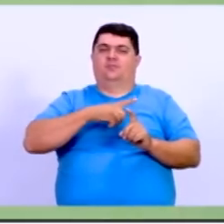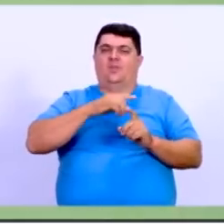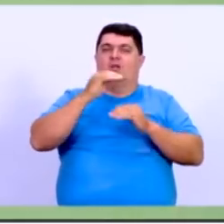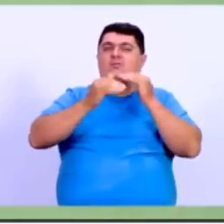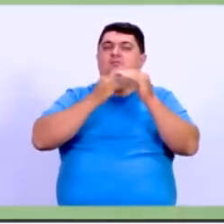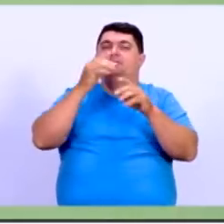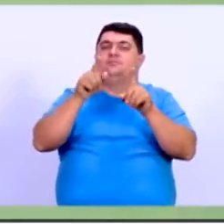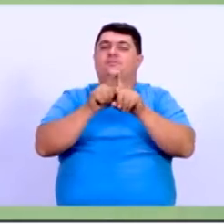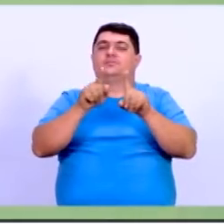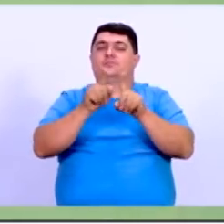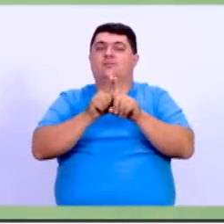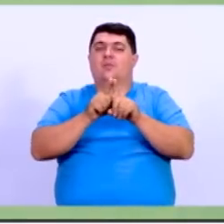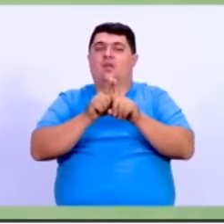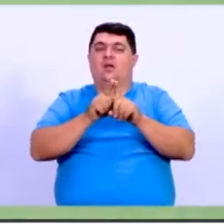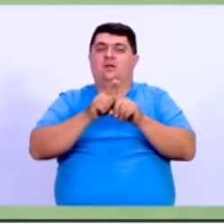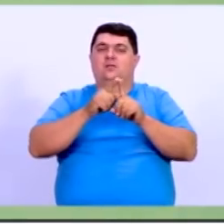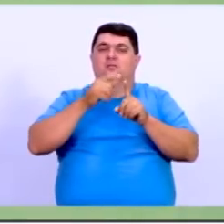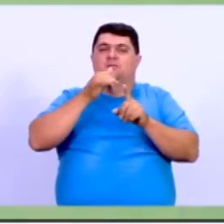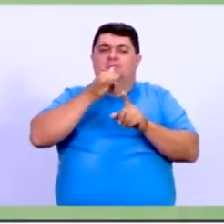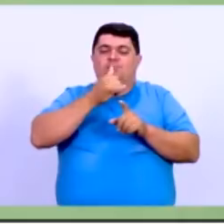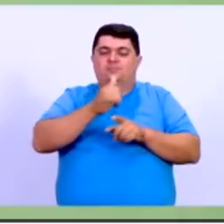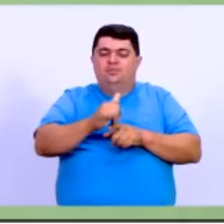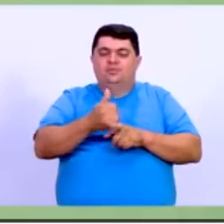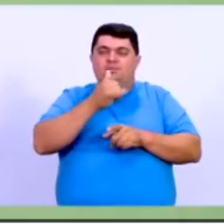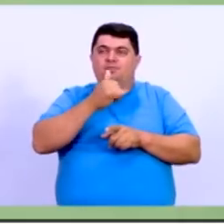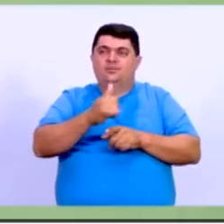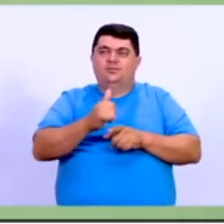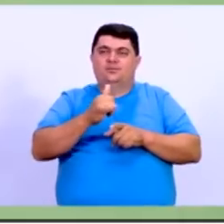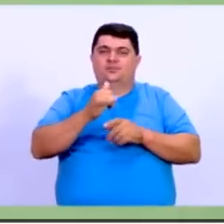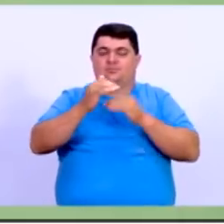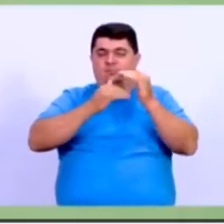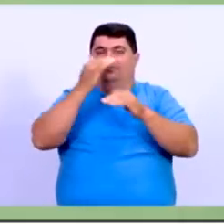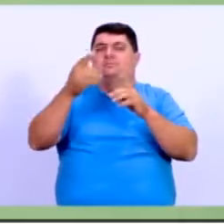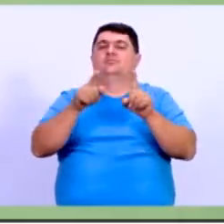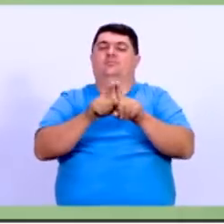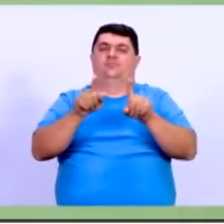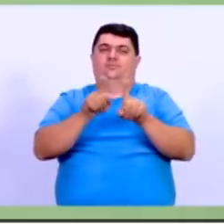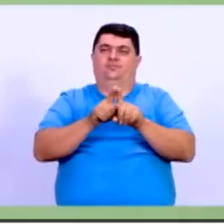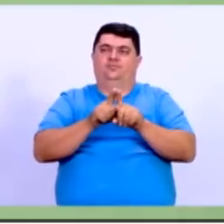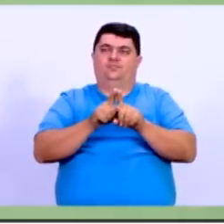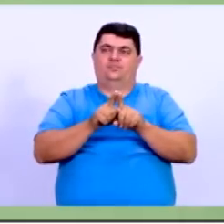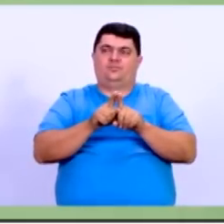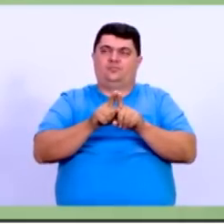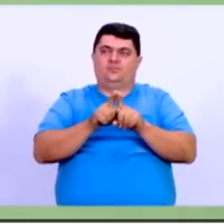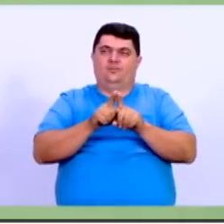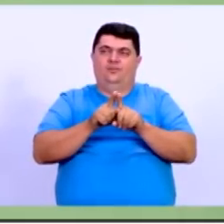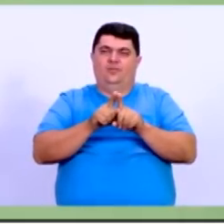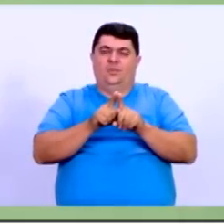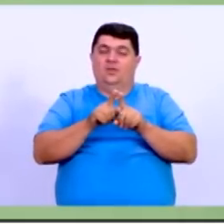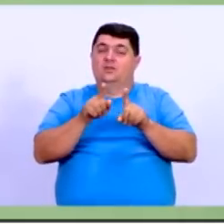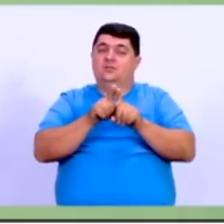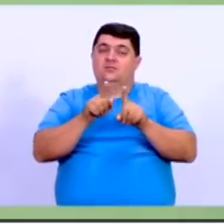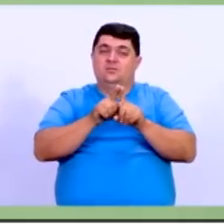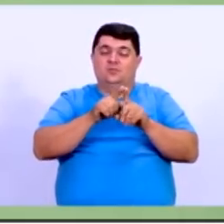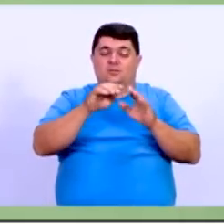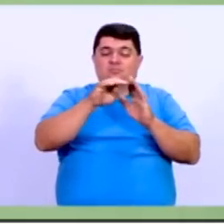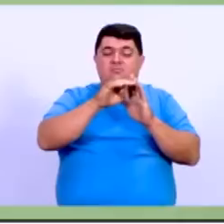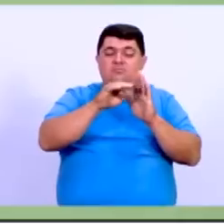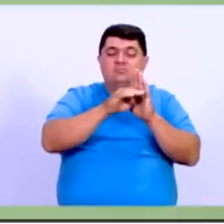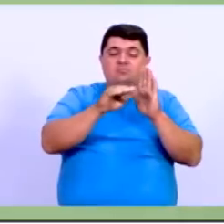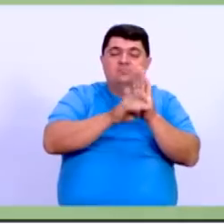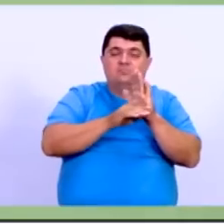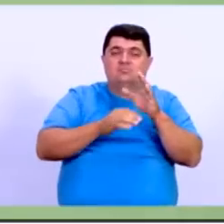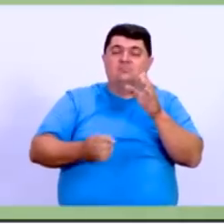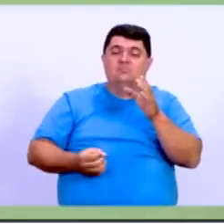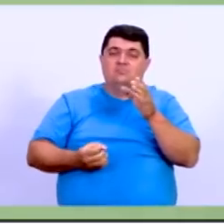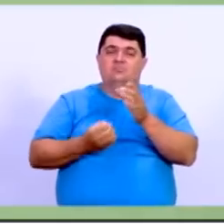quê? Da eletrônica. Olha aí, a eletrônica contribuiu muito com isso, né? E o quê? Desenvolvimento de softwares, né?